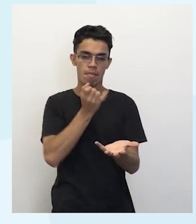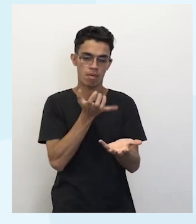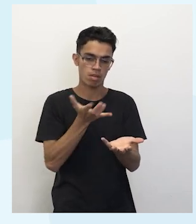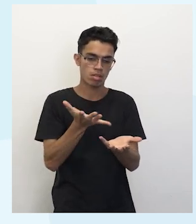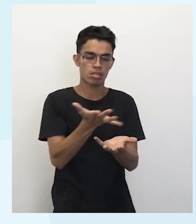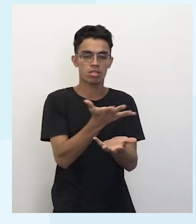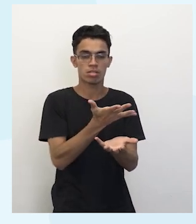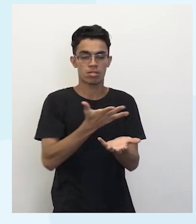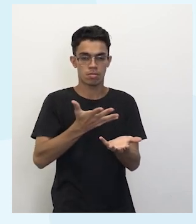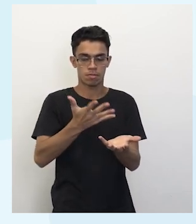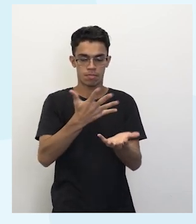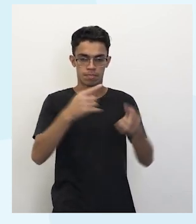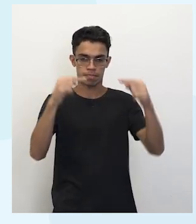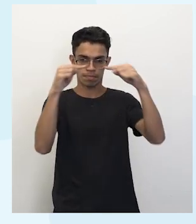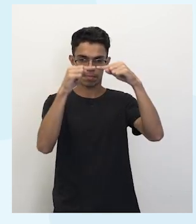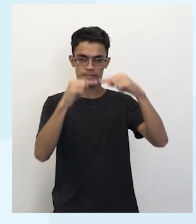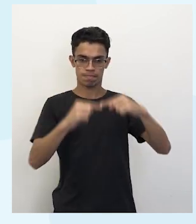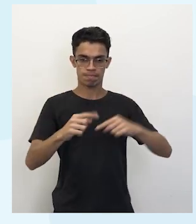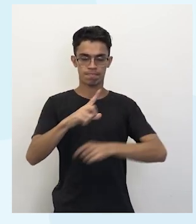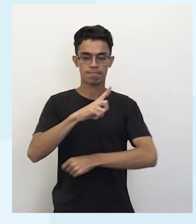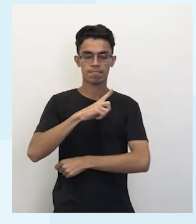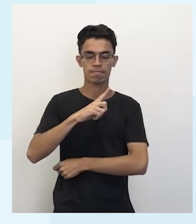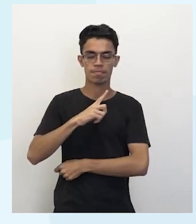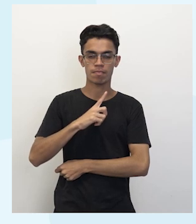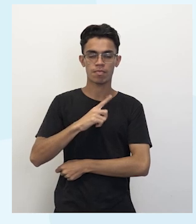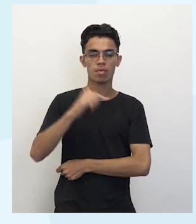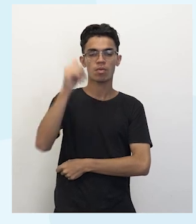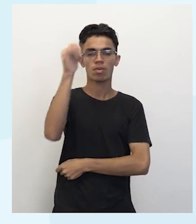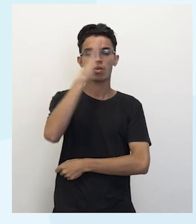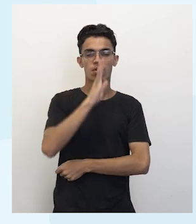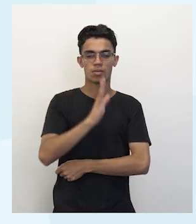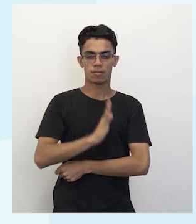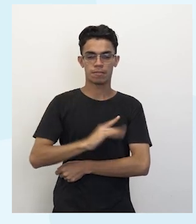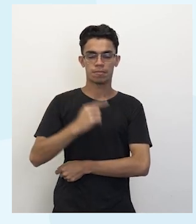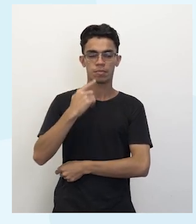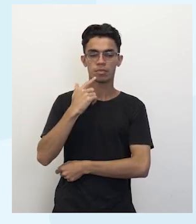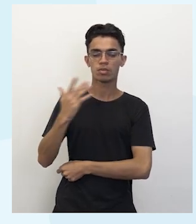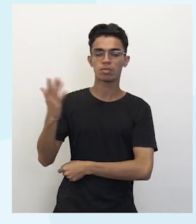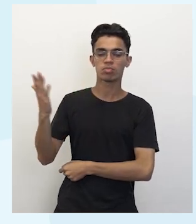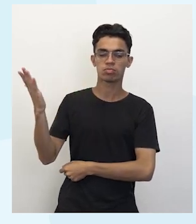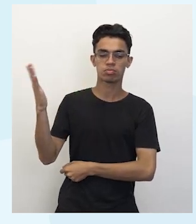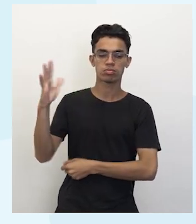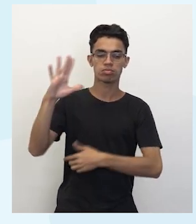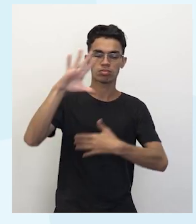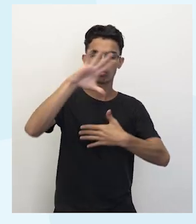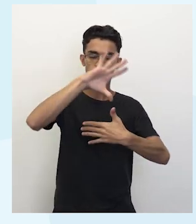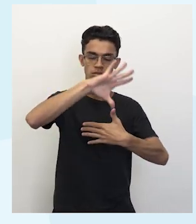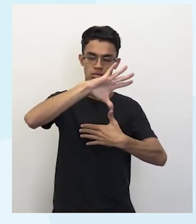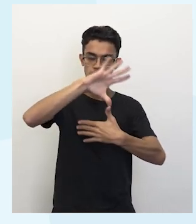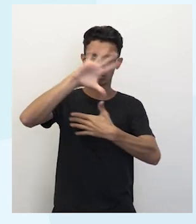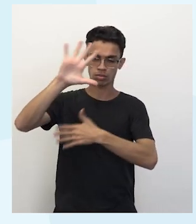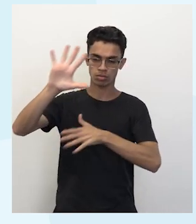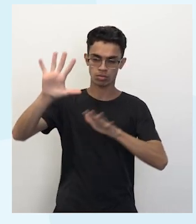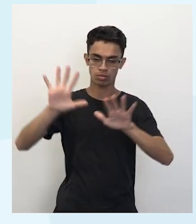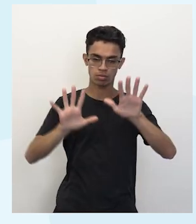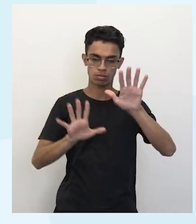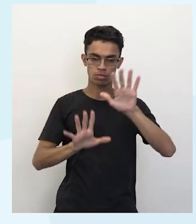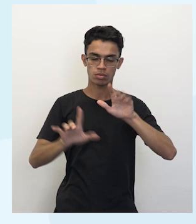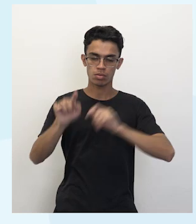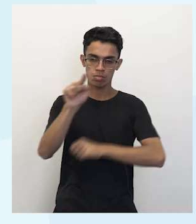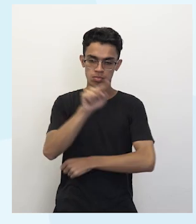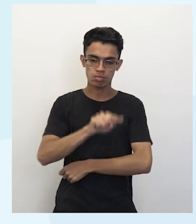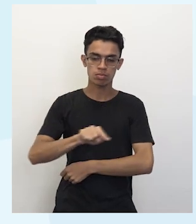aqui, acho que vermelho é ocasional. Então, olha só que legal, olha onde ele está aqui, ó, vou fazer um círculo aqui, ó.